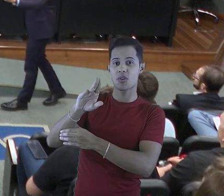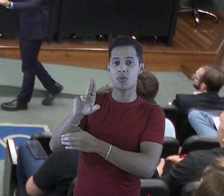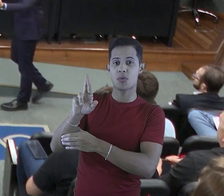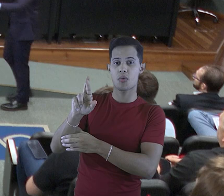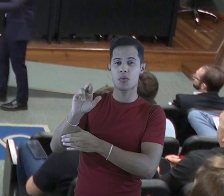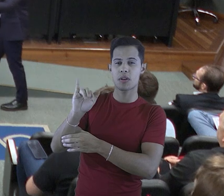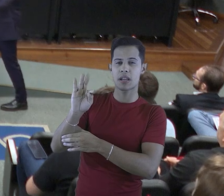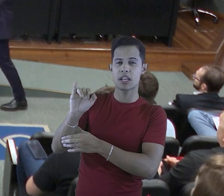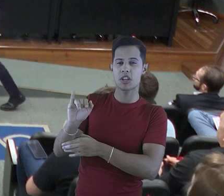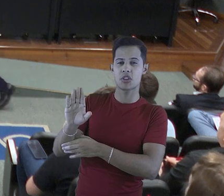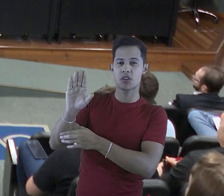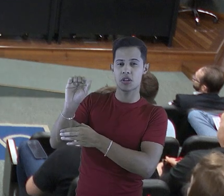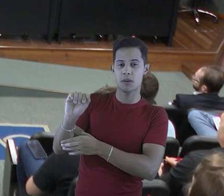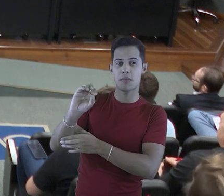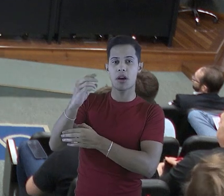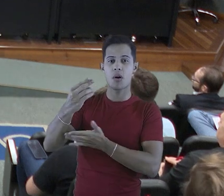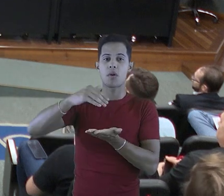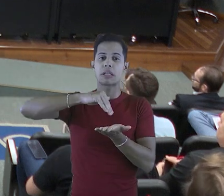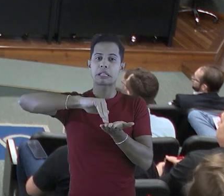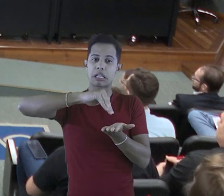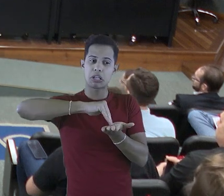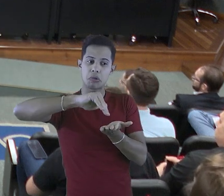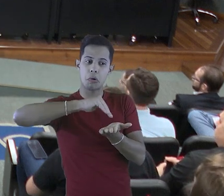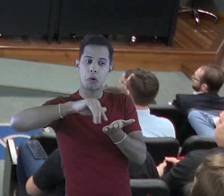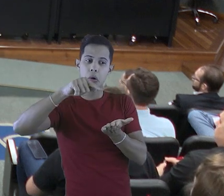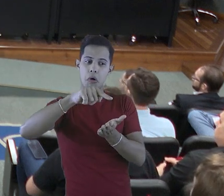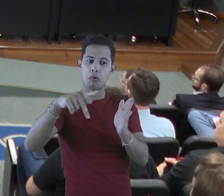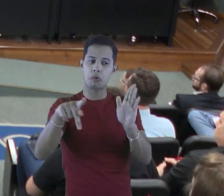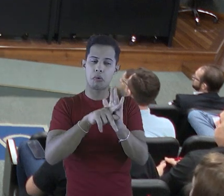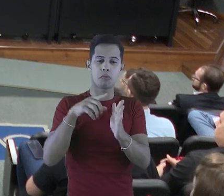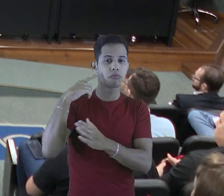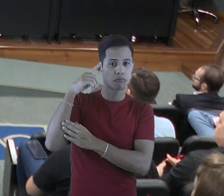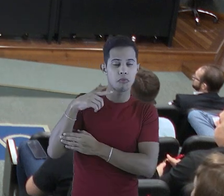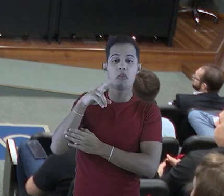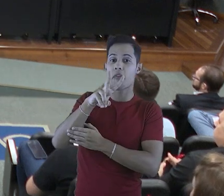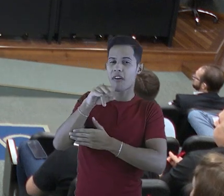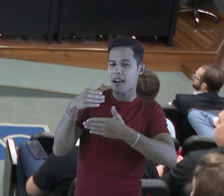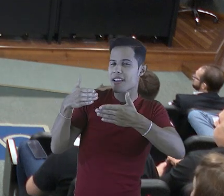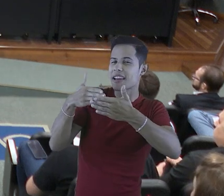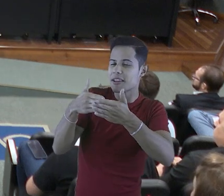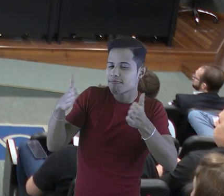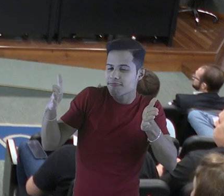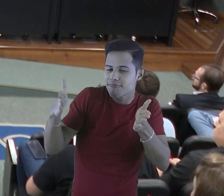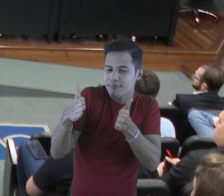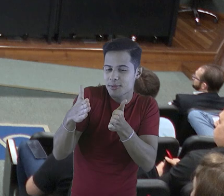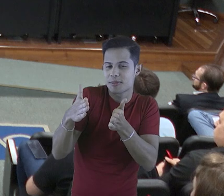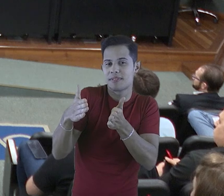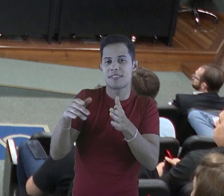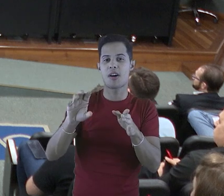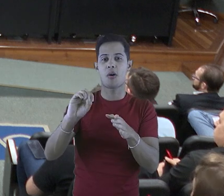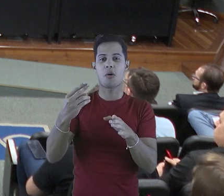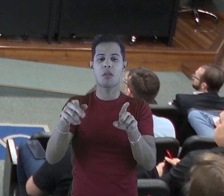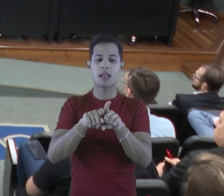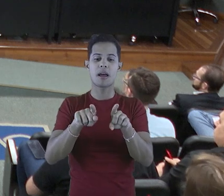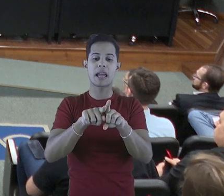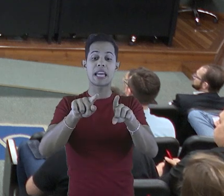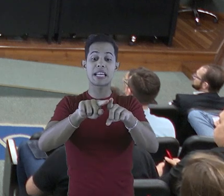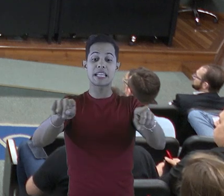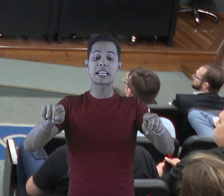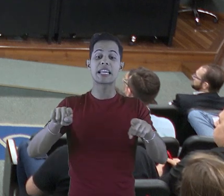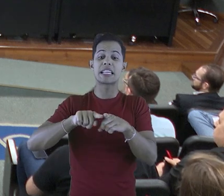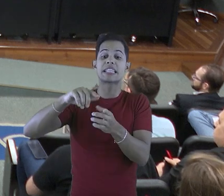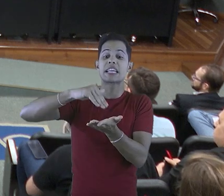escritório na Rua João Galberto. Bom, já deu uma limitada, tem que ver quantos teriam. Com escritório na Rua João Galberto, número